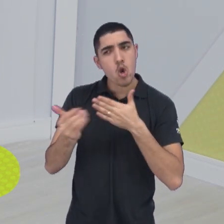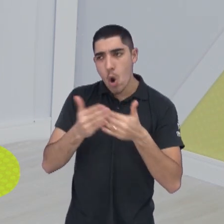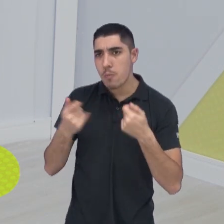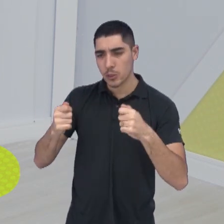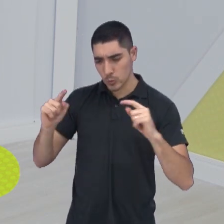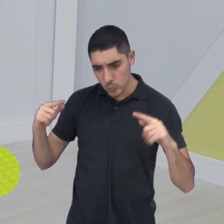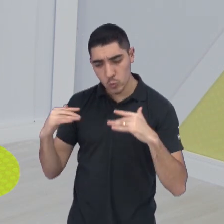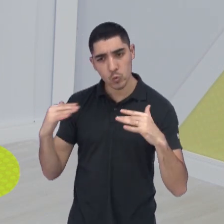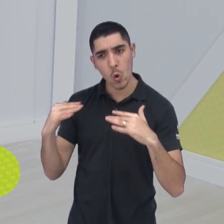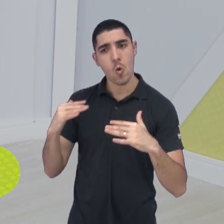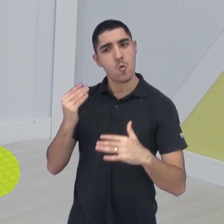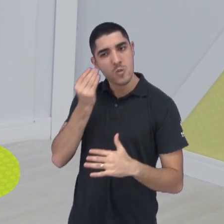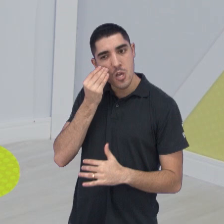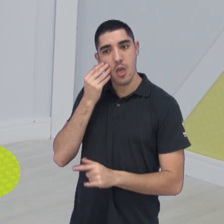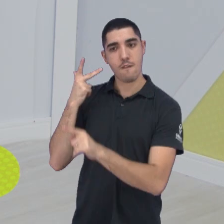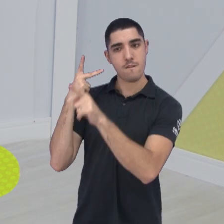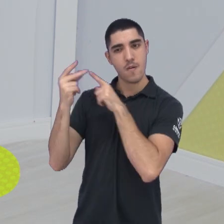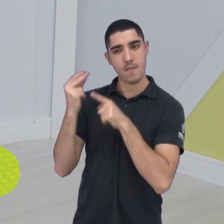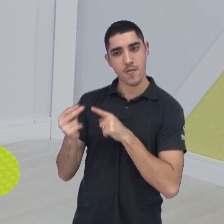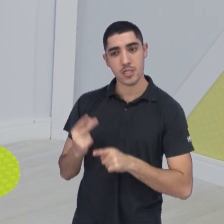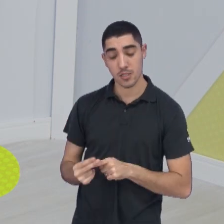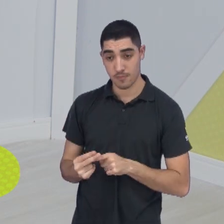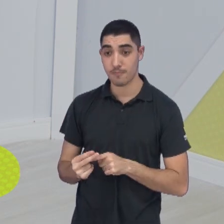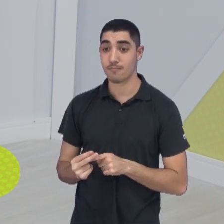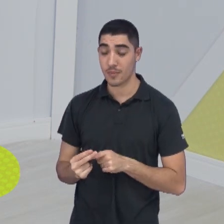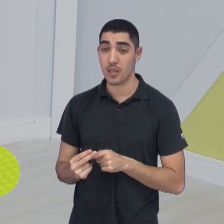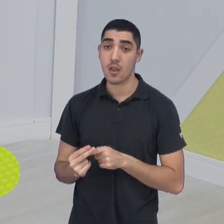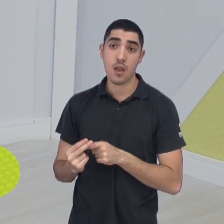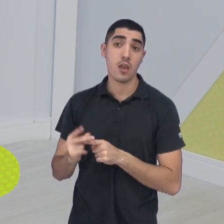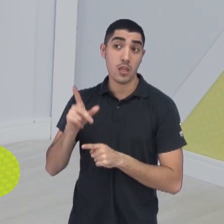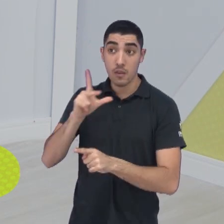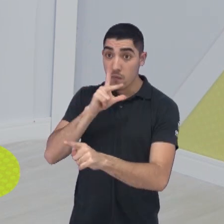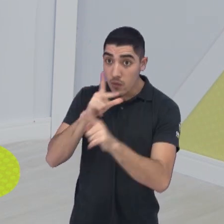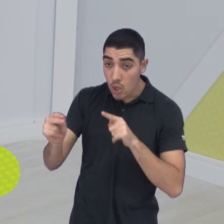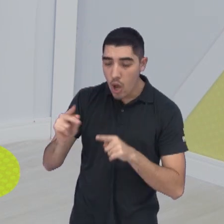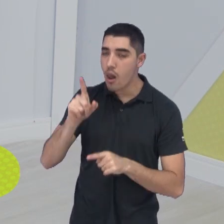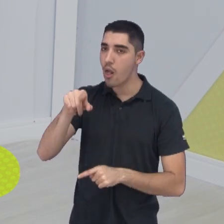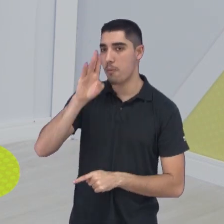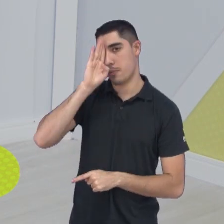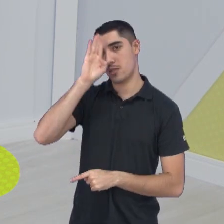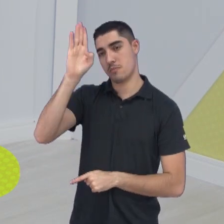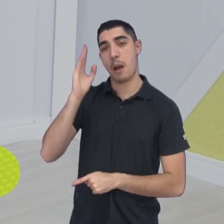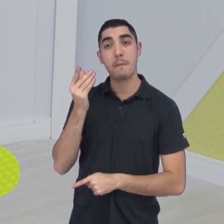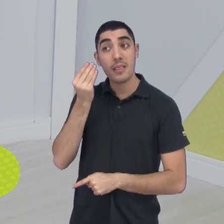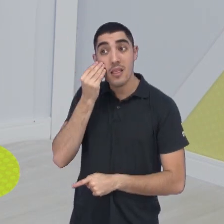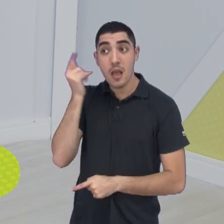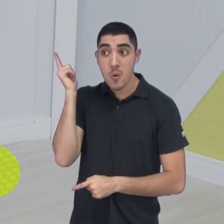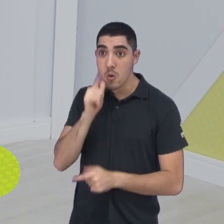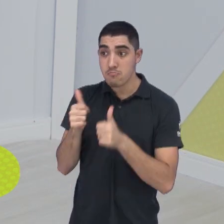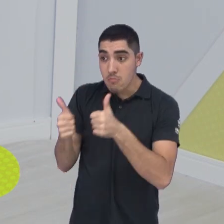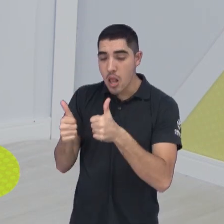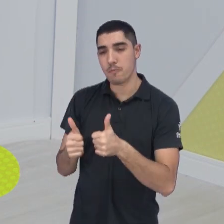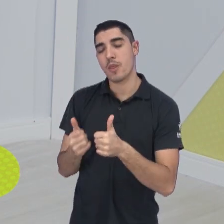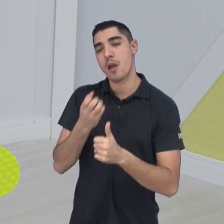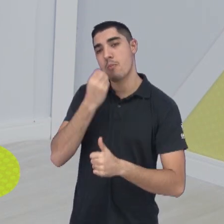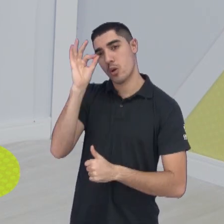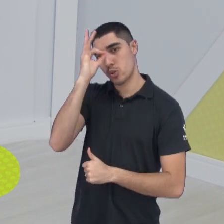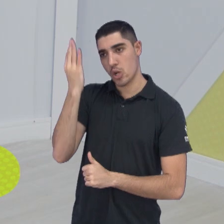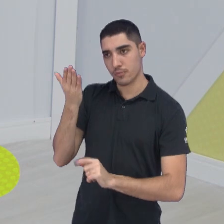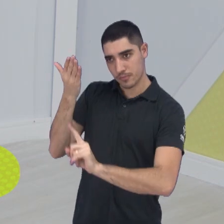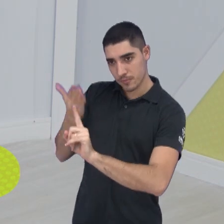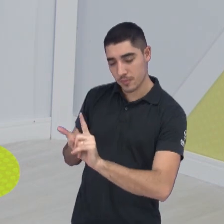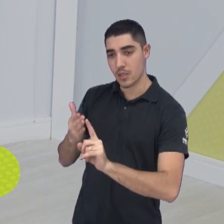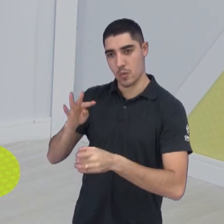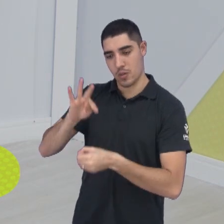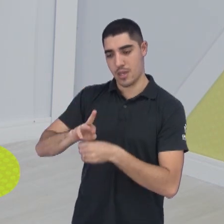seguinte, é chegar e jogar e tentar fazer o seu melhor. Vitória vai acabar sendo consequência se ela acontecer. Sucesso para o Reinaldo Bacilieri.